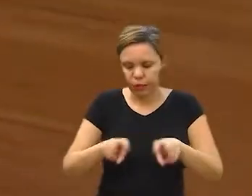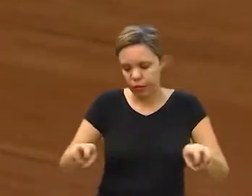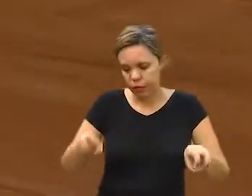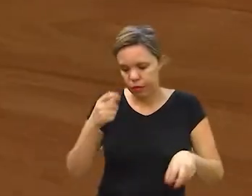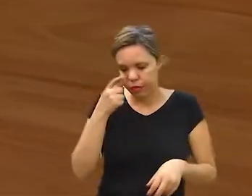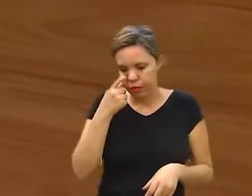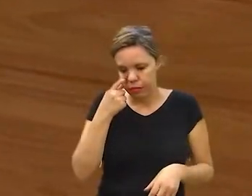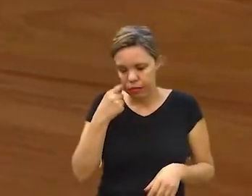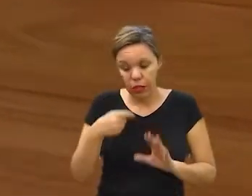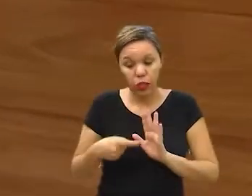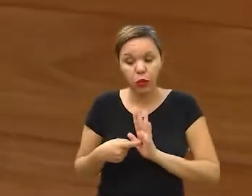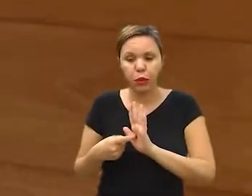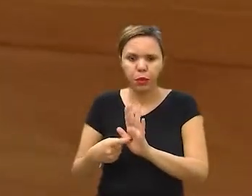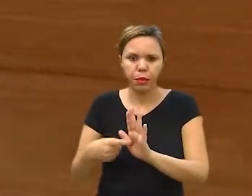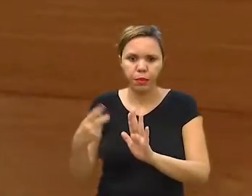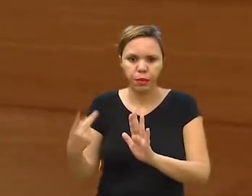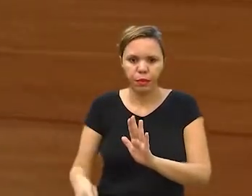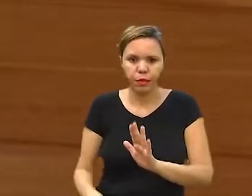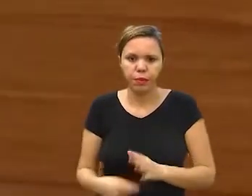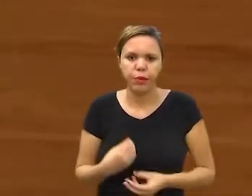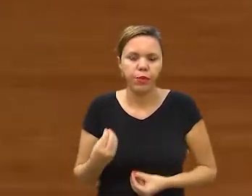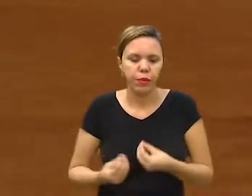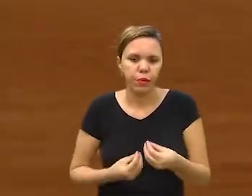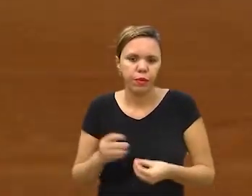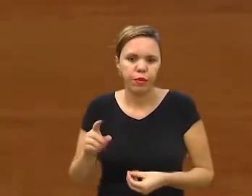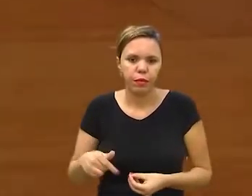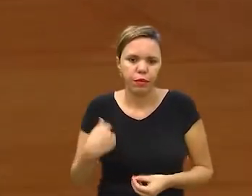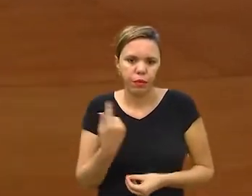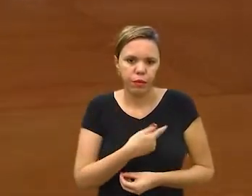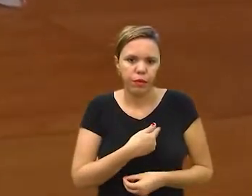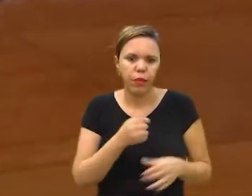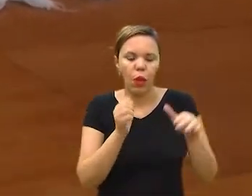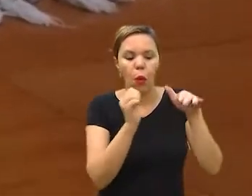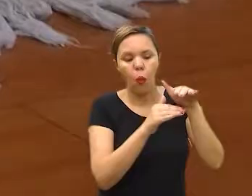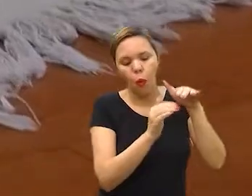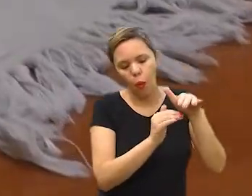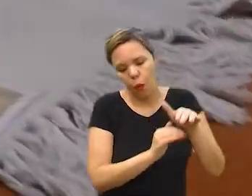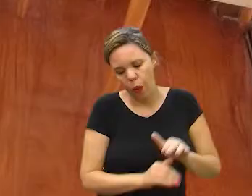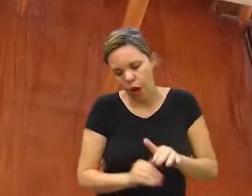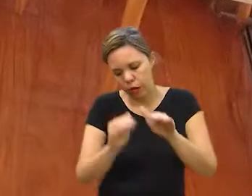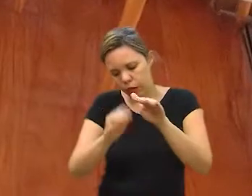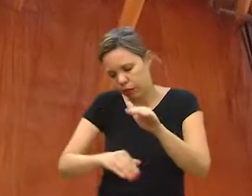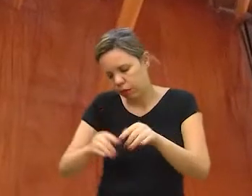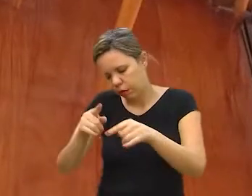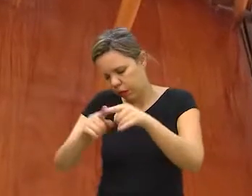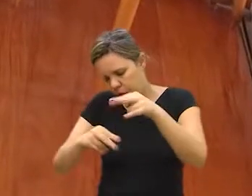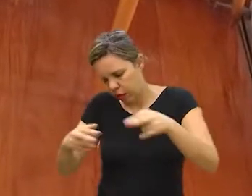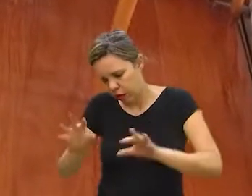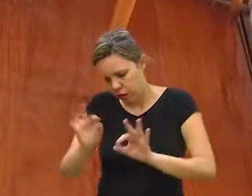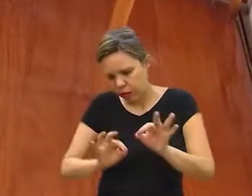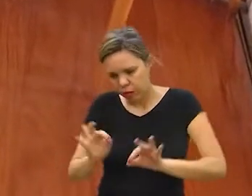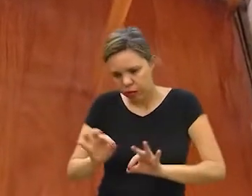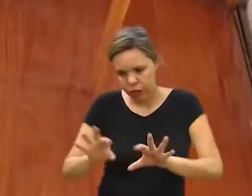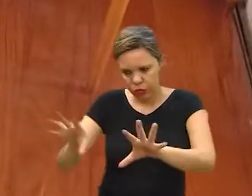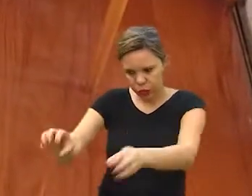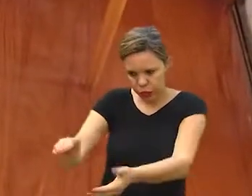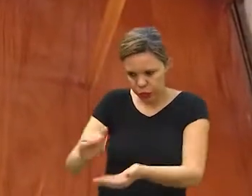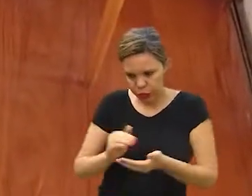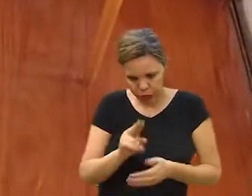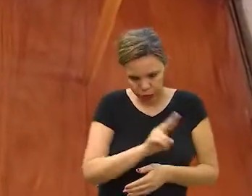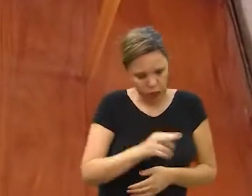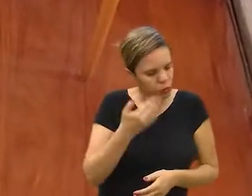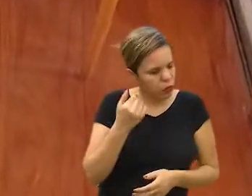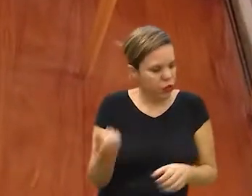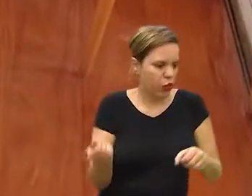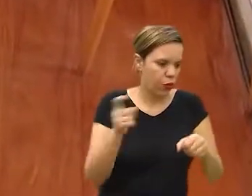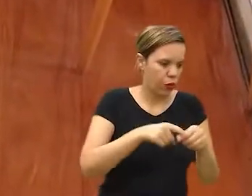A gente mostra para ela como é que a gente guarda o material. Então a gente fala, você pega o material, usa,